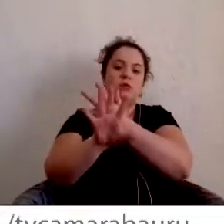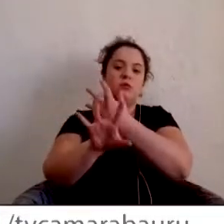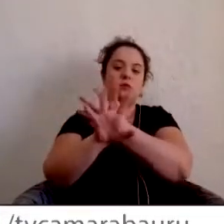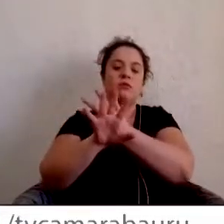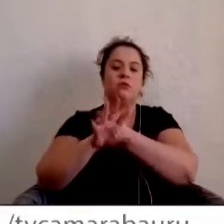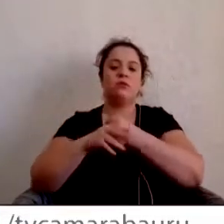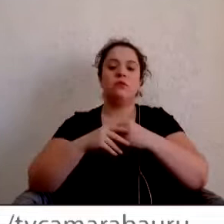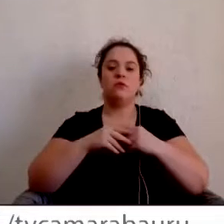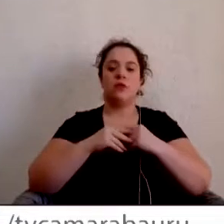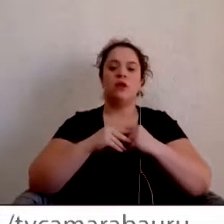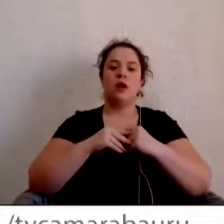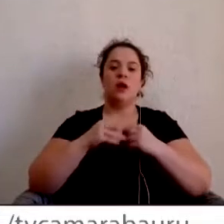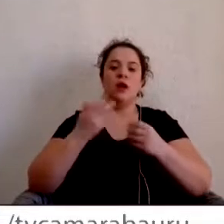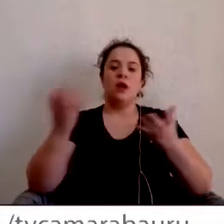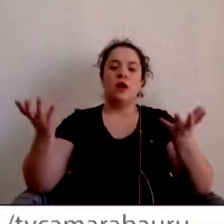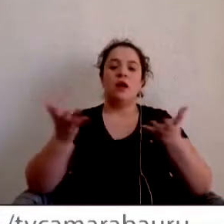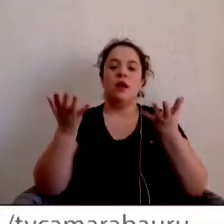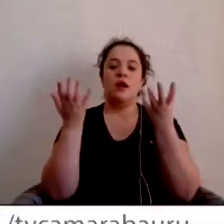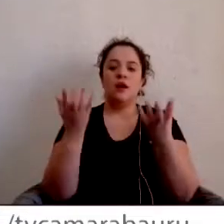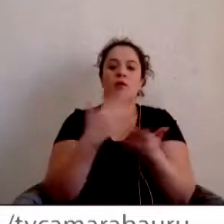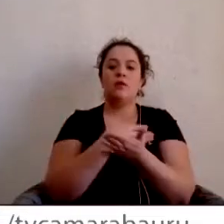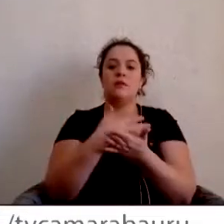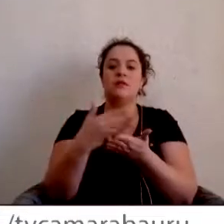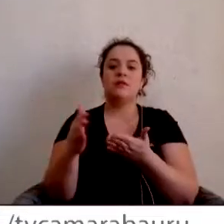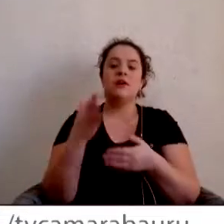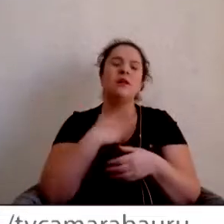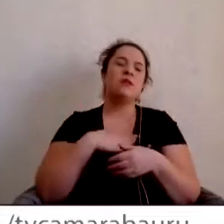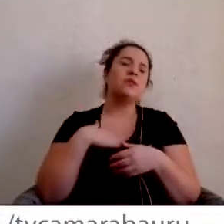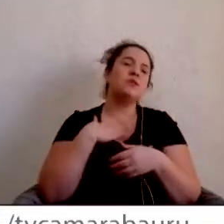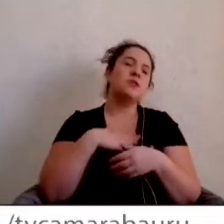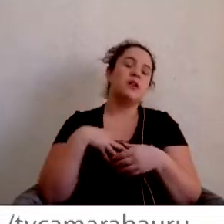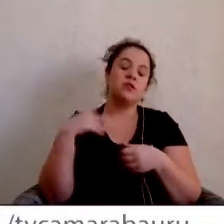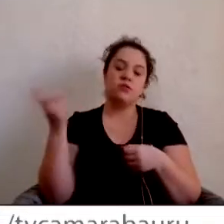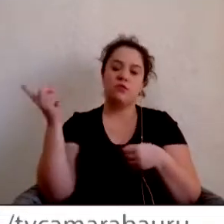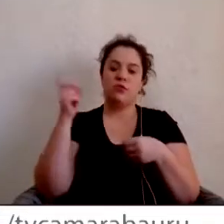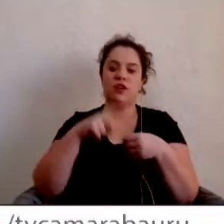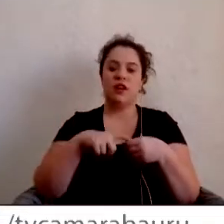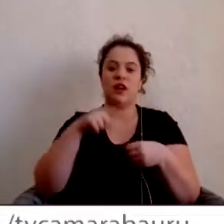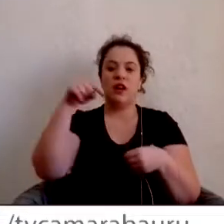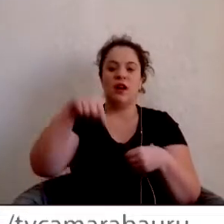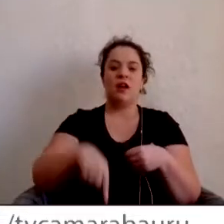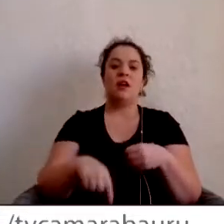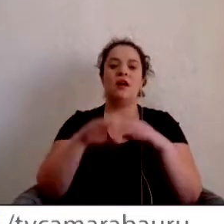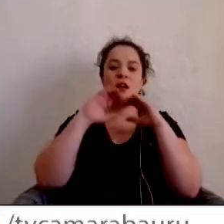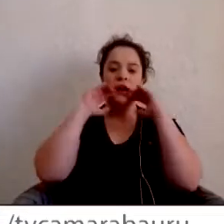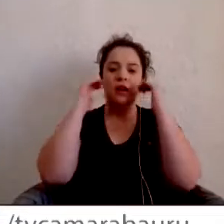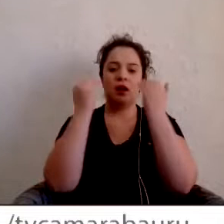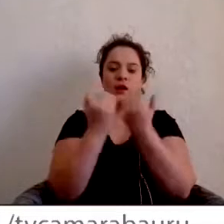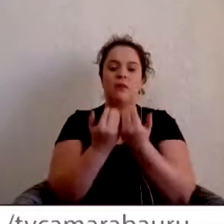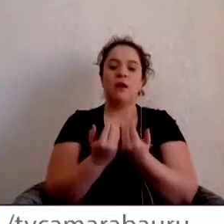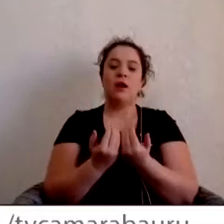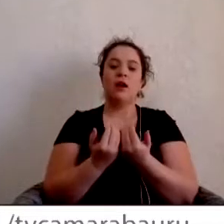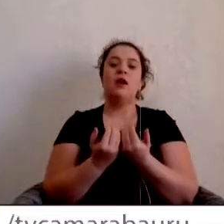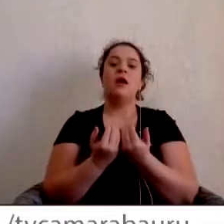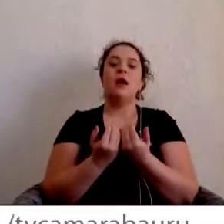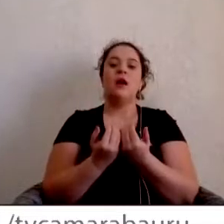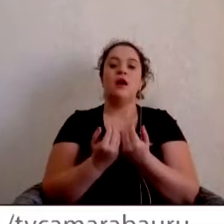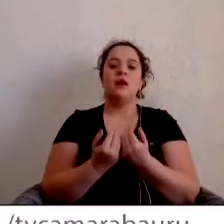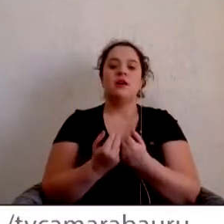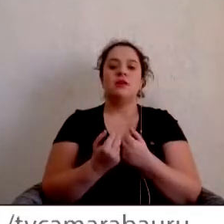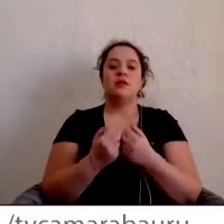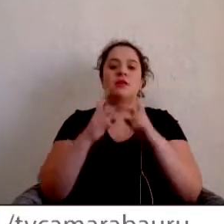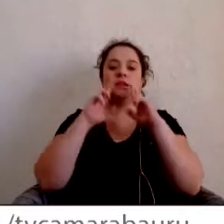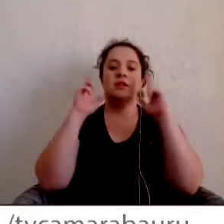de iniciar dizendo do prazer de retornar a essa casa numa sessão ordinária, legislativa,